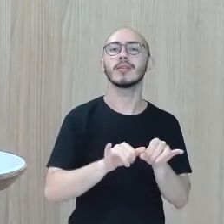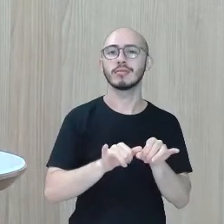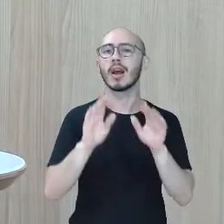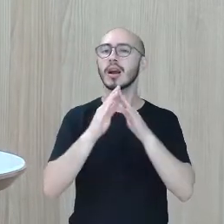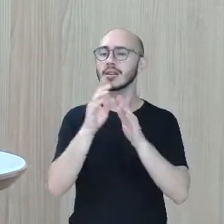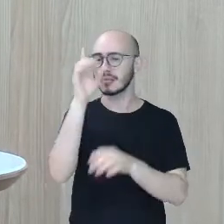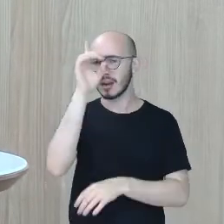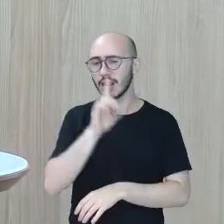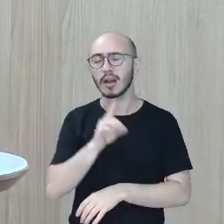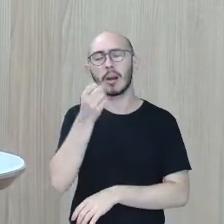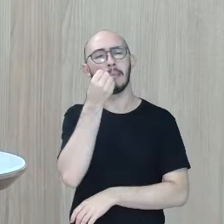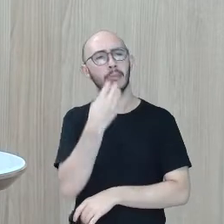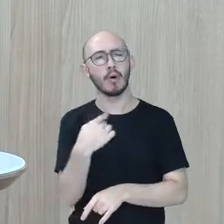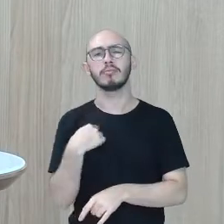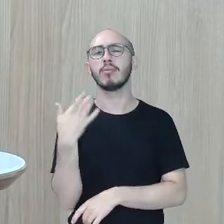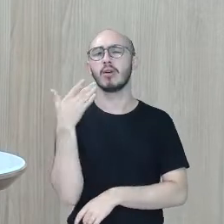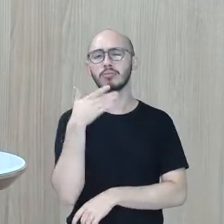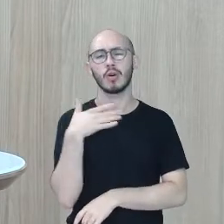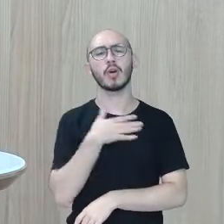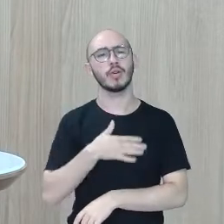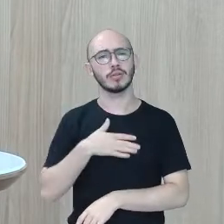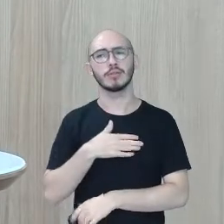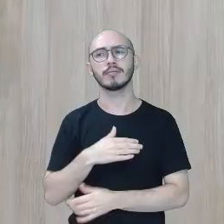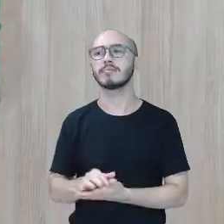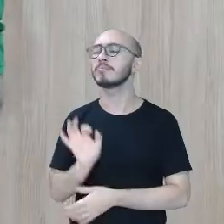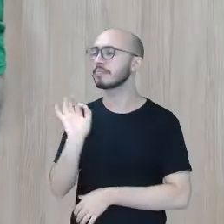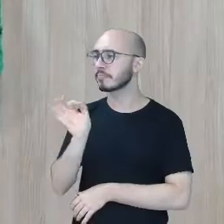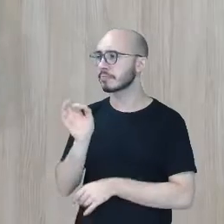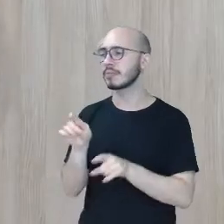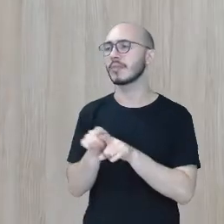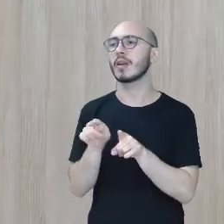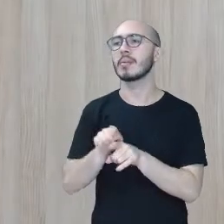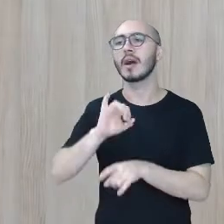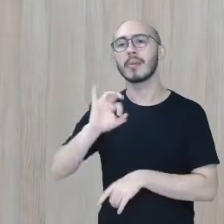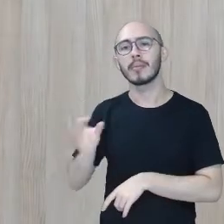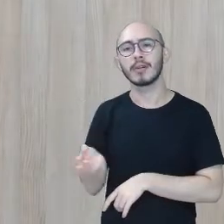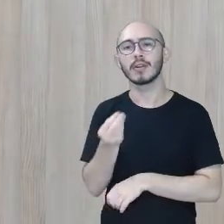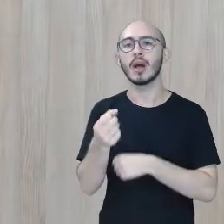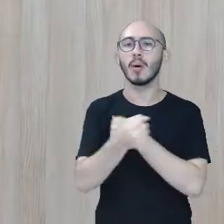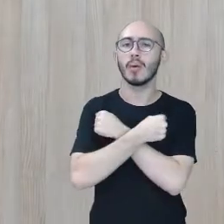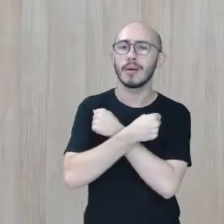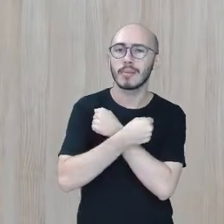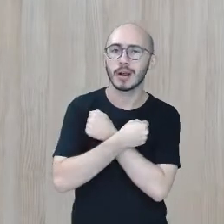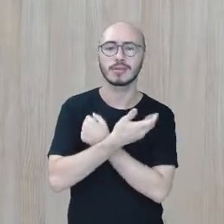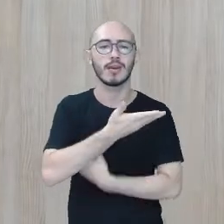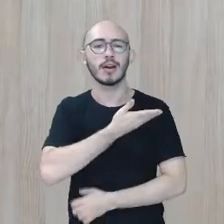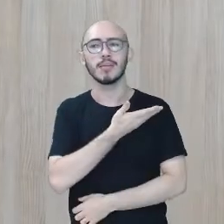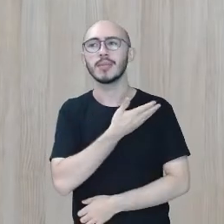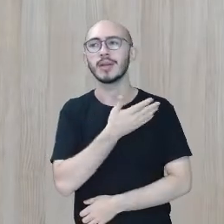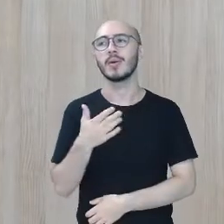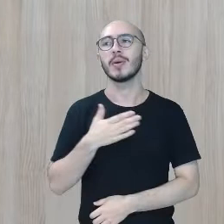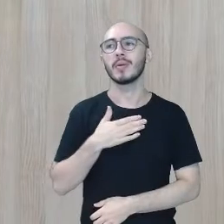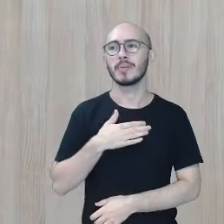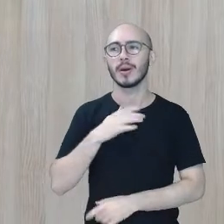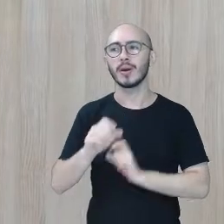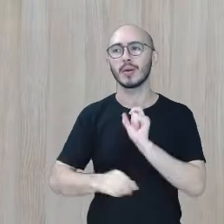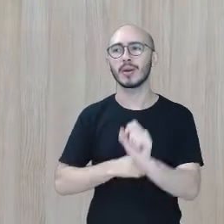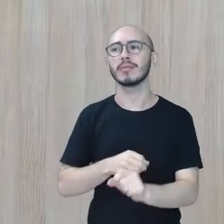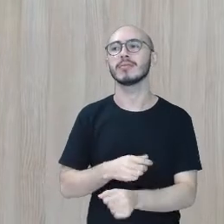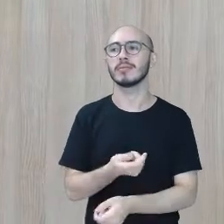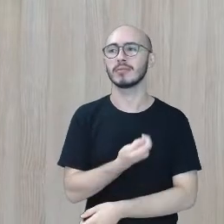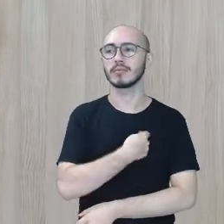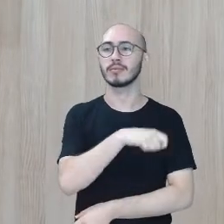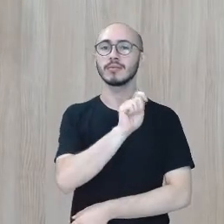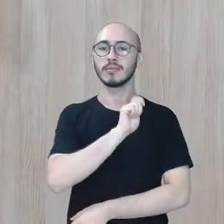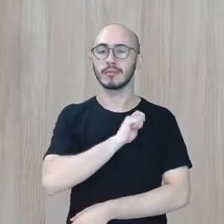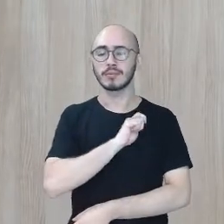muito bom, né? Então vale a pena conhecer isso aí. Inclusive eu vou aproveitar para mandar um abraço para um amigo meu, o delegado, né?